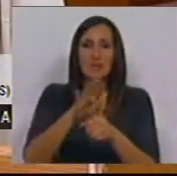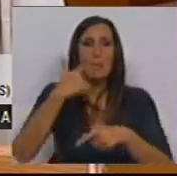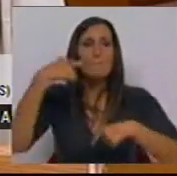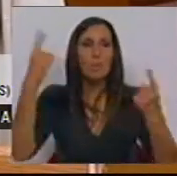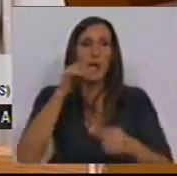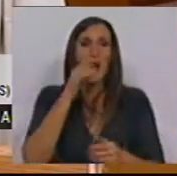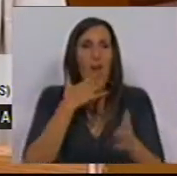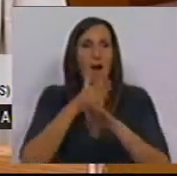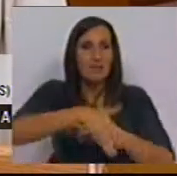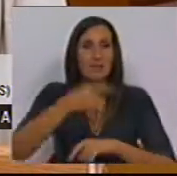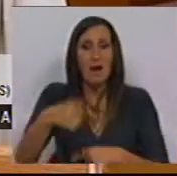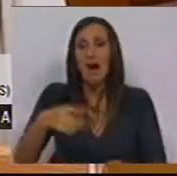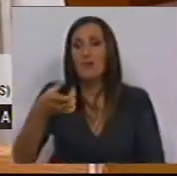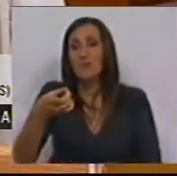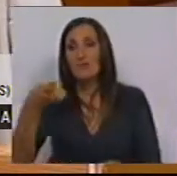público de água,